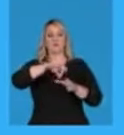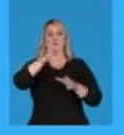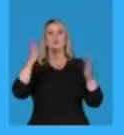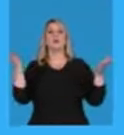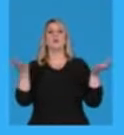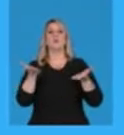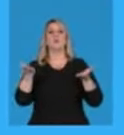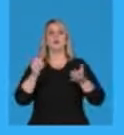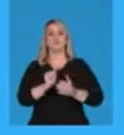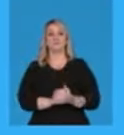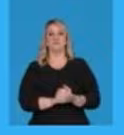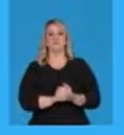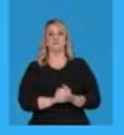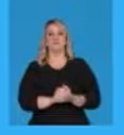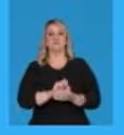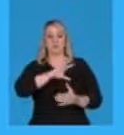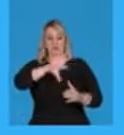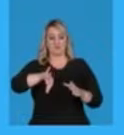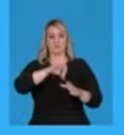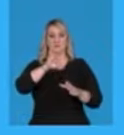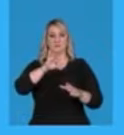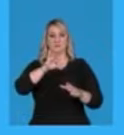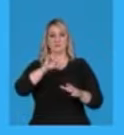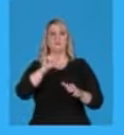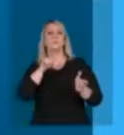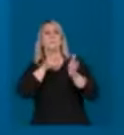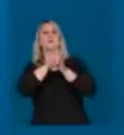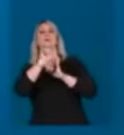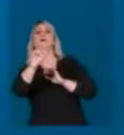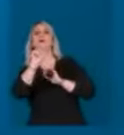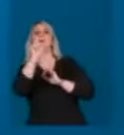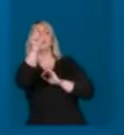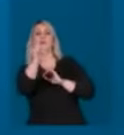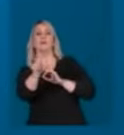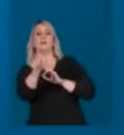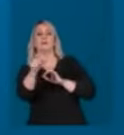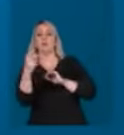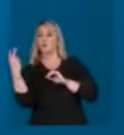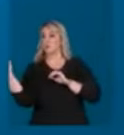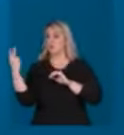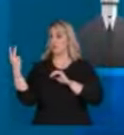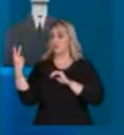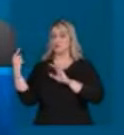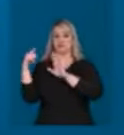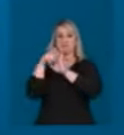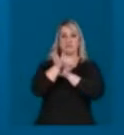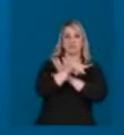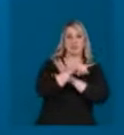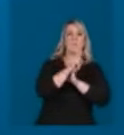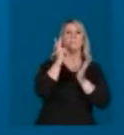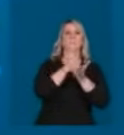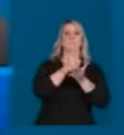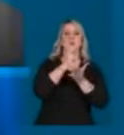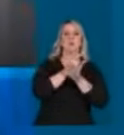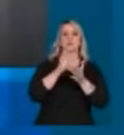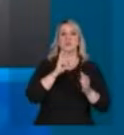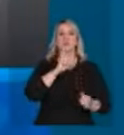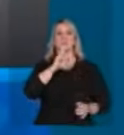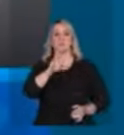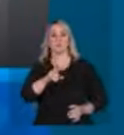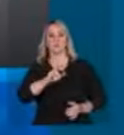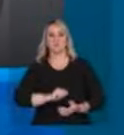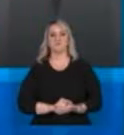em sorteio o candidato sorteado vai escolher a Quem fará a pergunta o segundo candidato a perguntar será o mesmo que acabou de